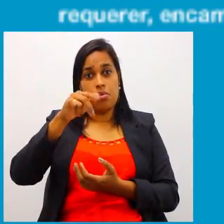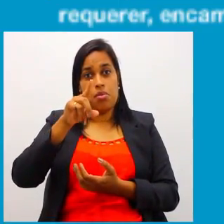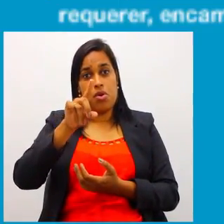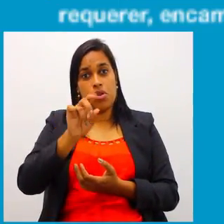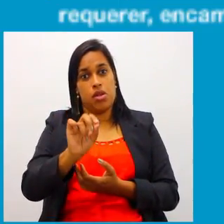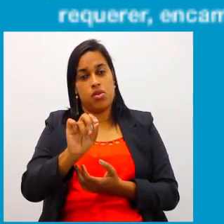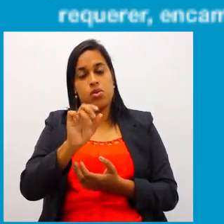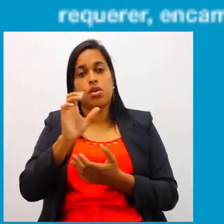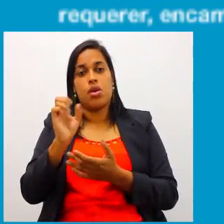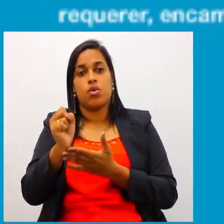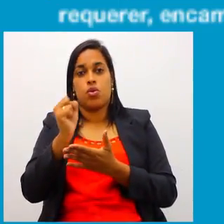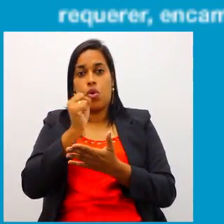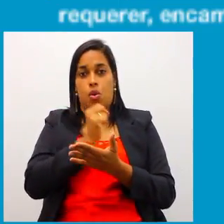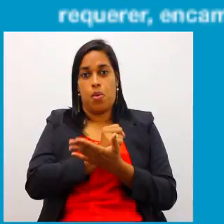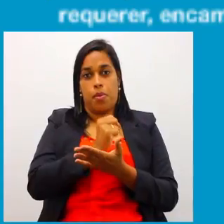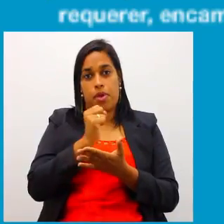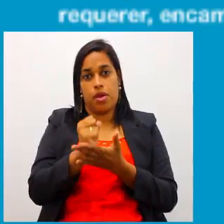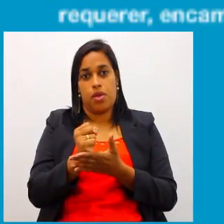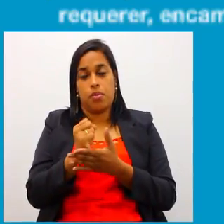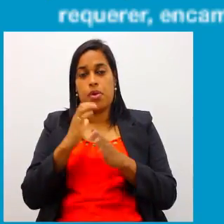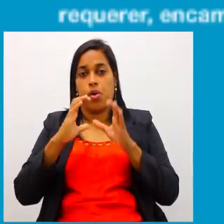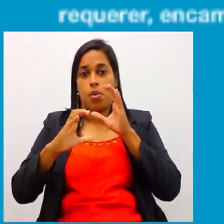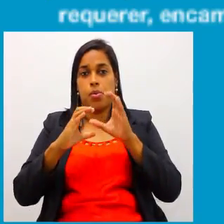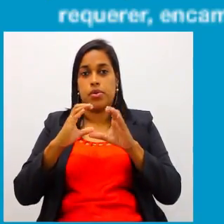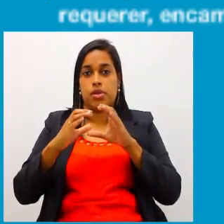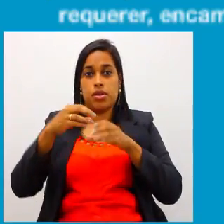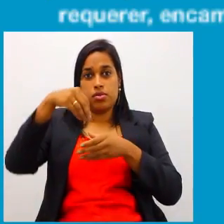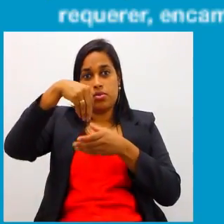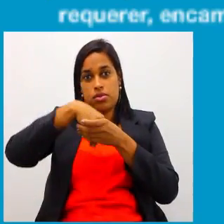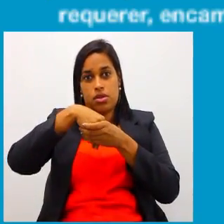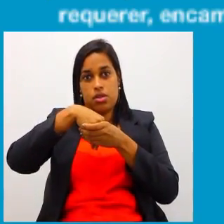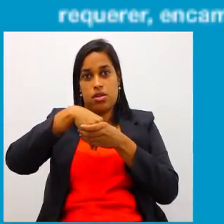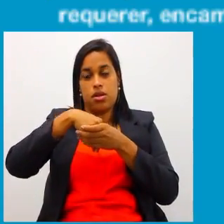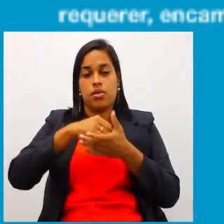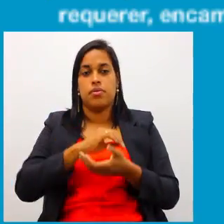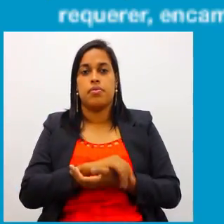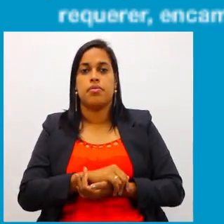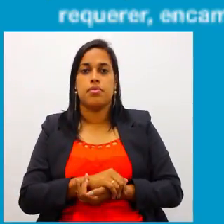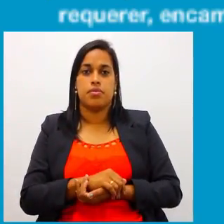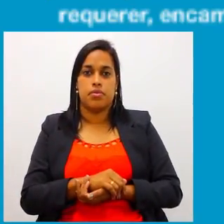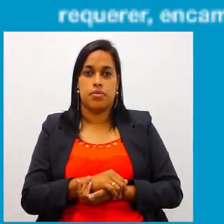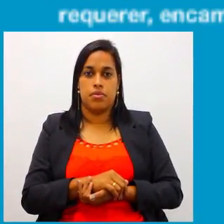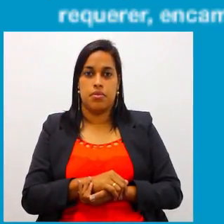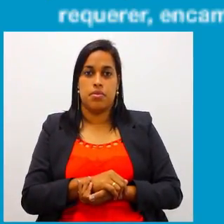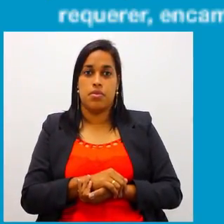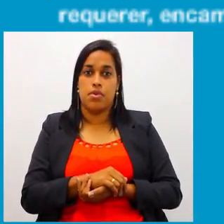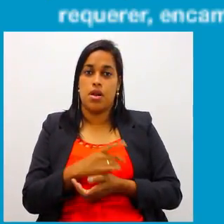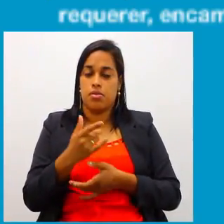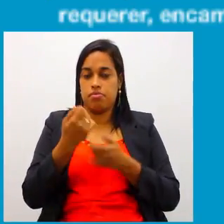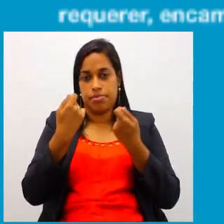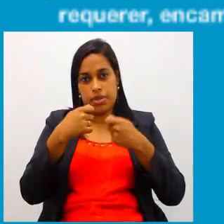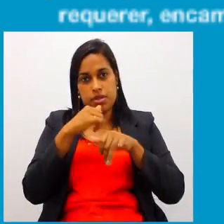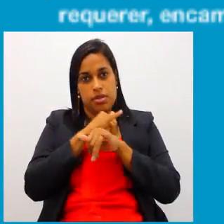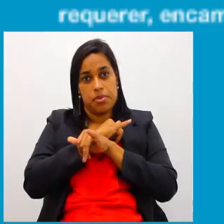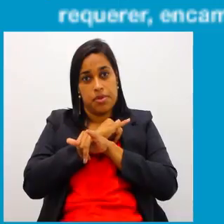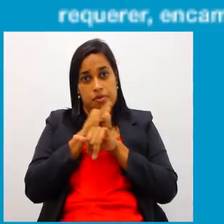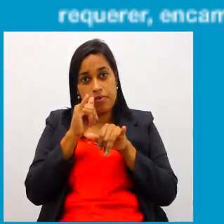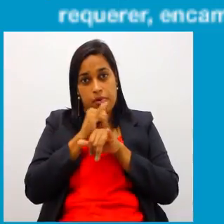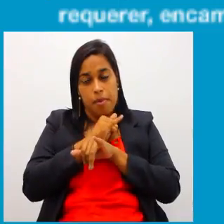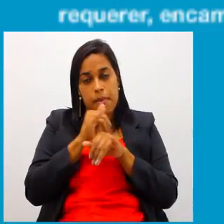documento para comunicações internas. Vamos falar um pouquinho sobre o ofício, que é aquele para comunicações externas. Ele serve para